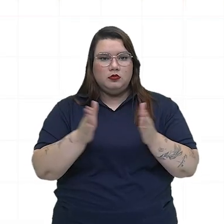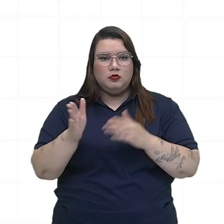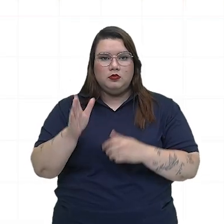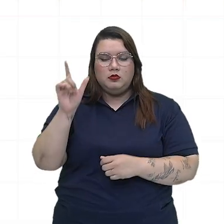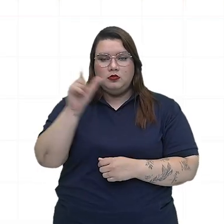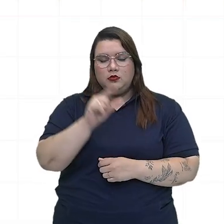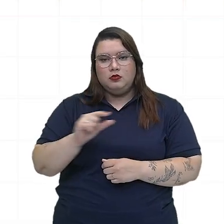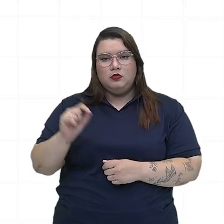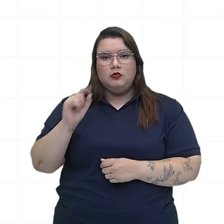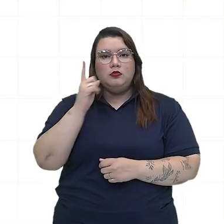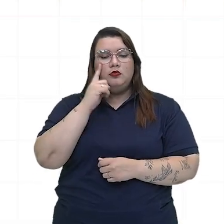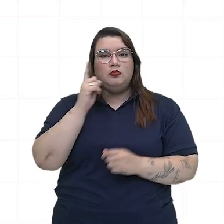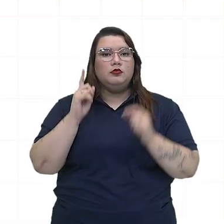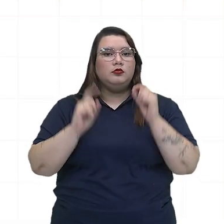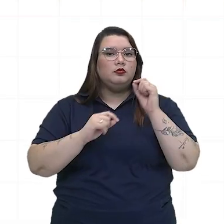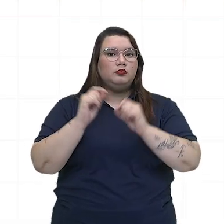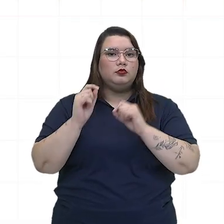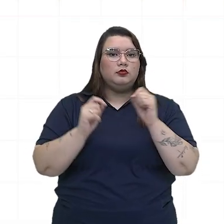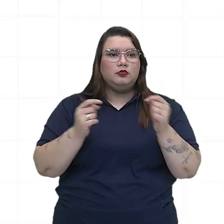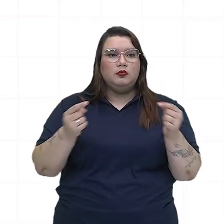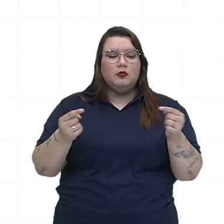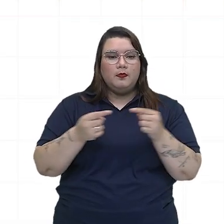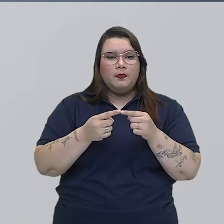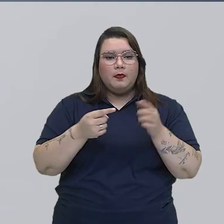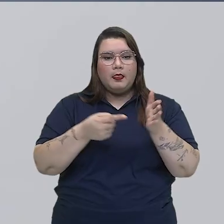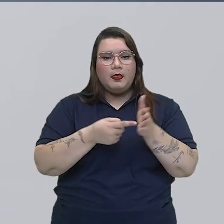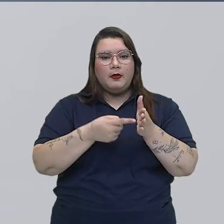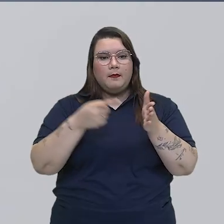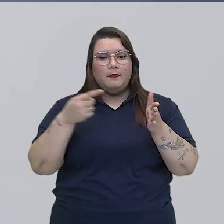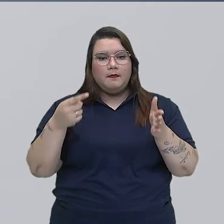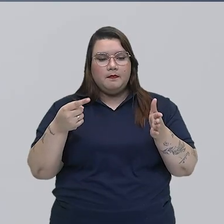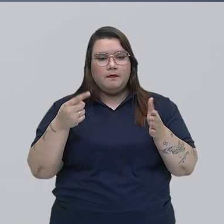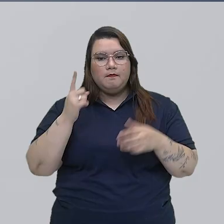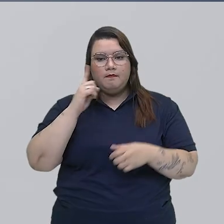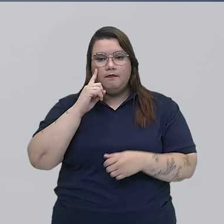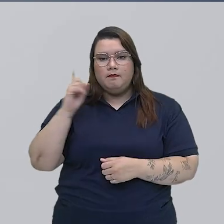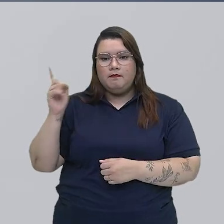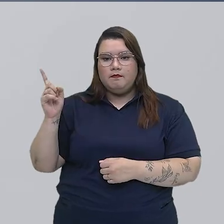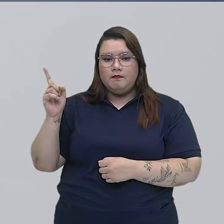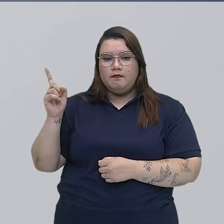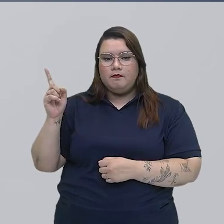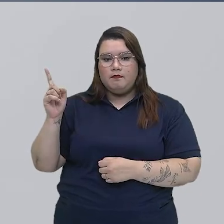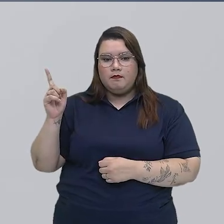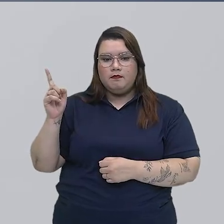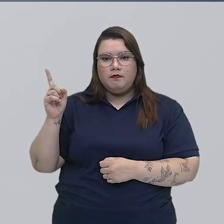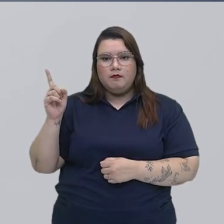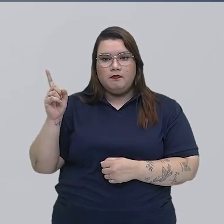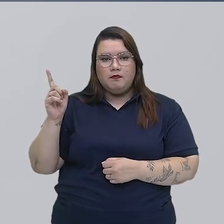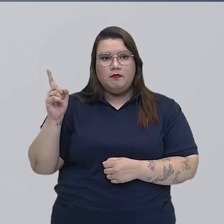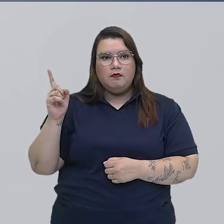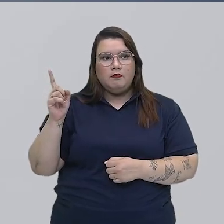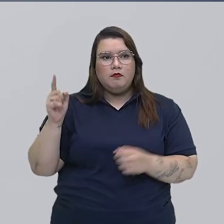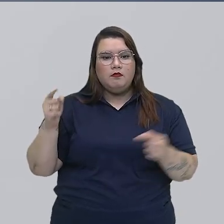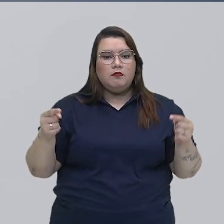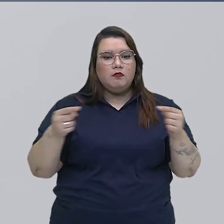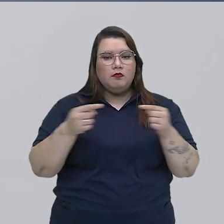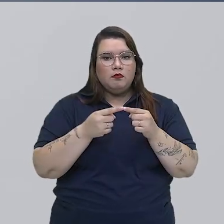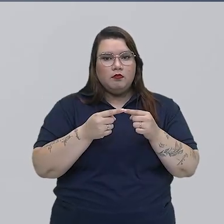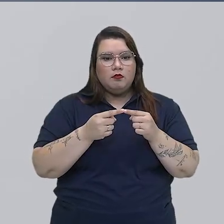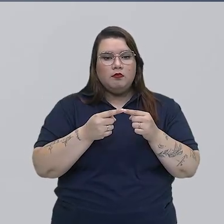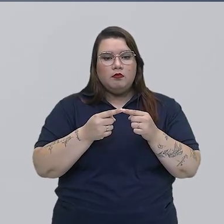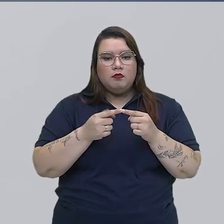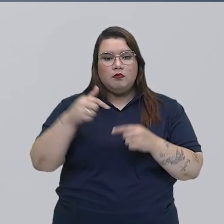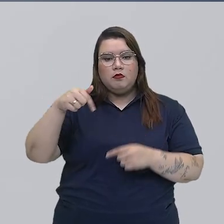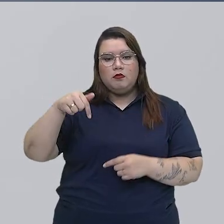Lua, observando aí a primeira fase para mostrar para vocês é a fase da